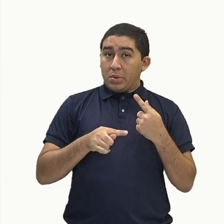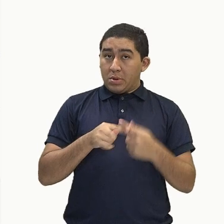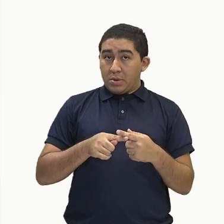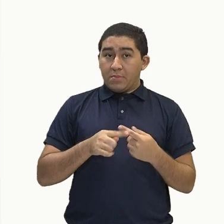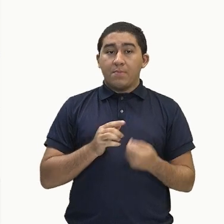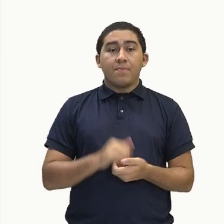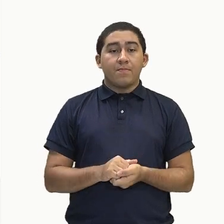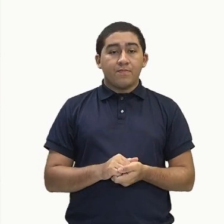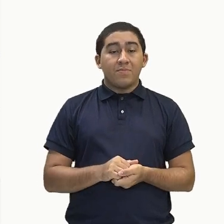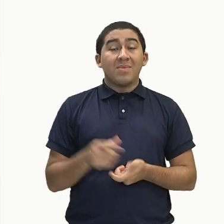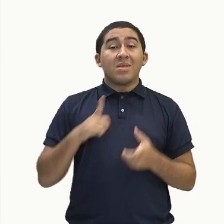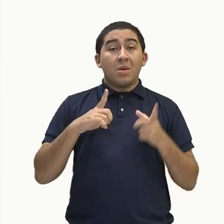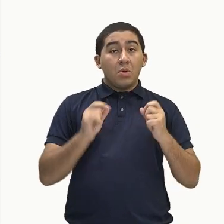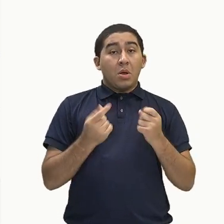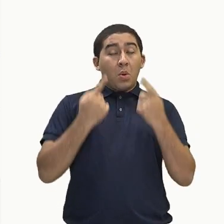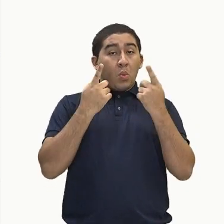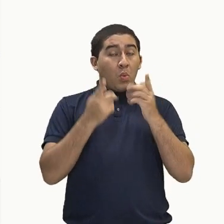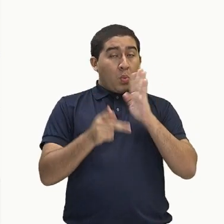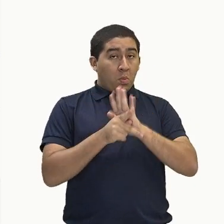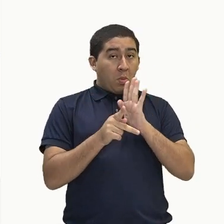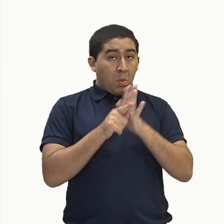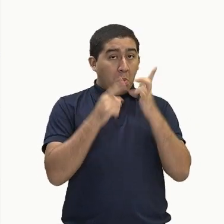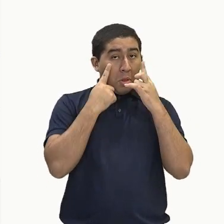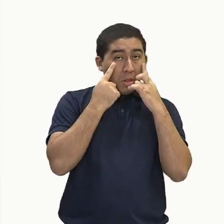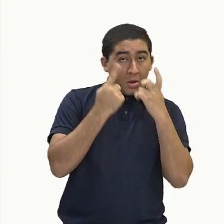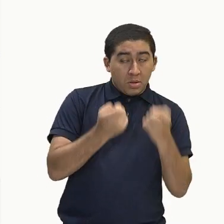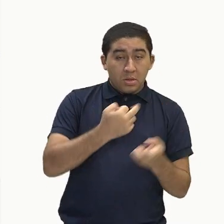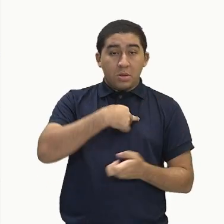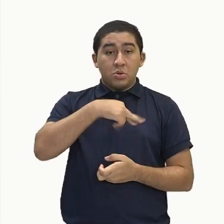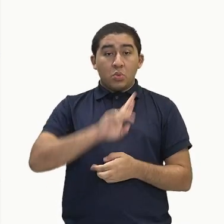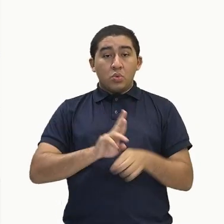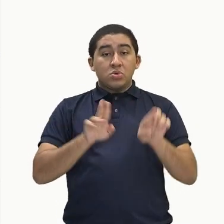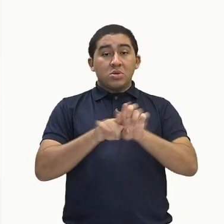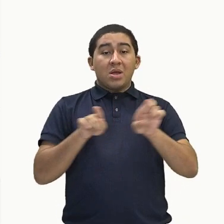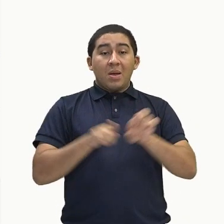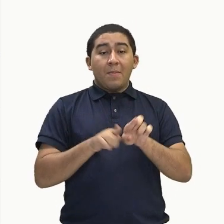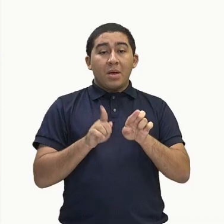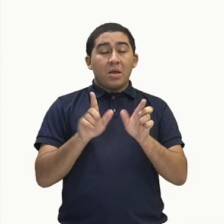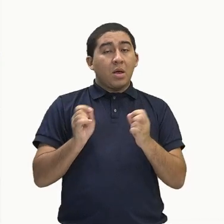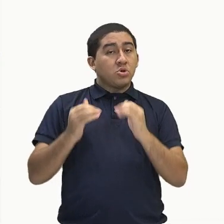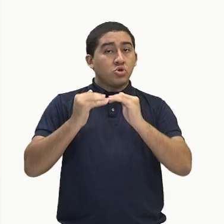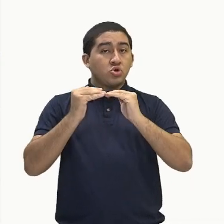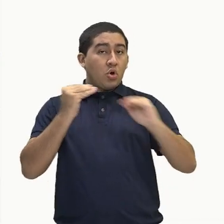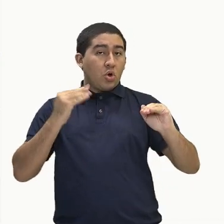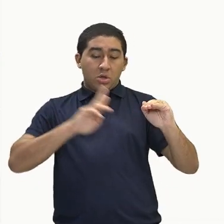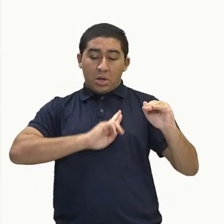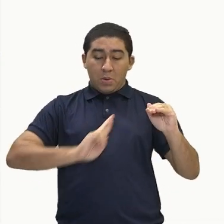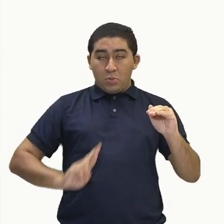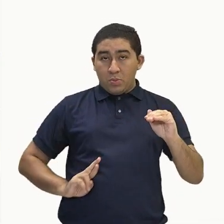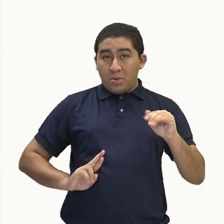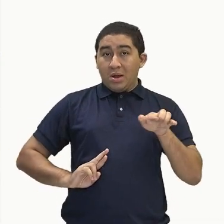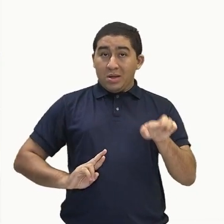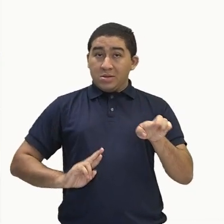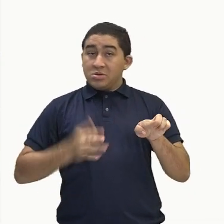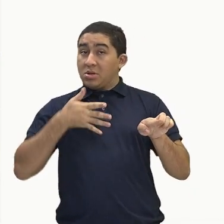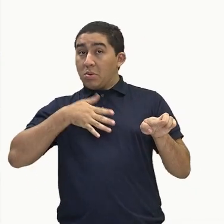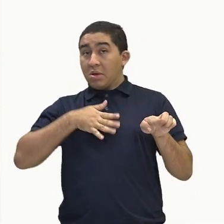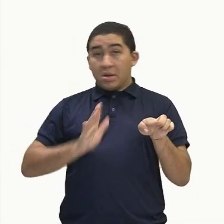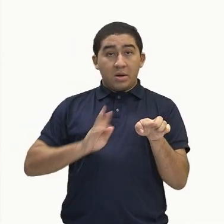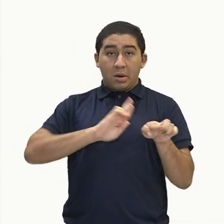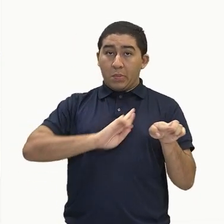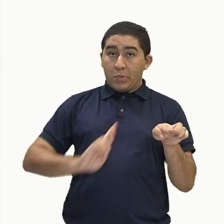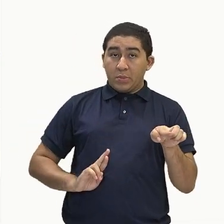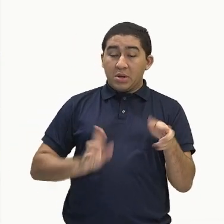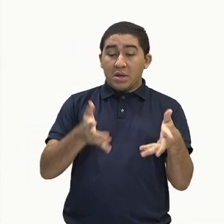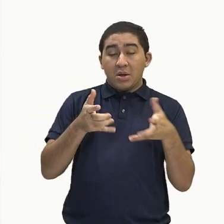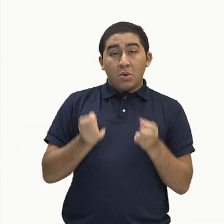o fanatismo religioso, rejeição à república, visto que eles queriam a volta do